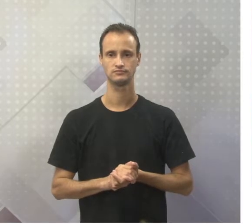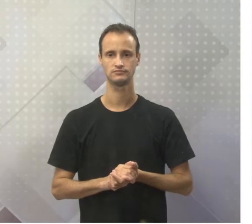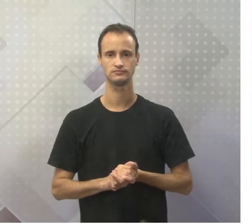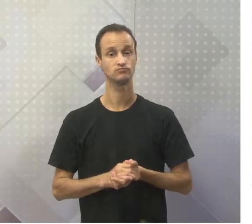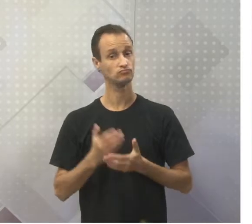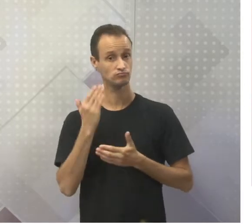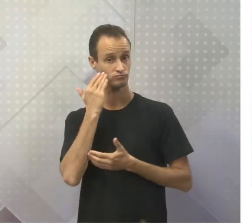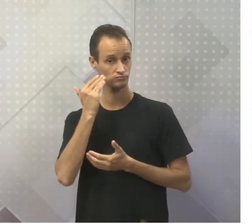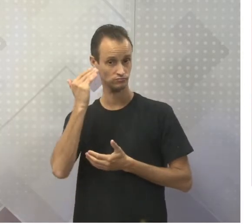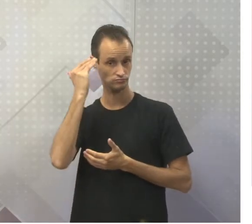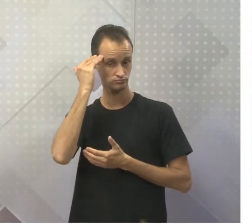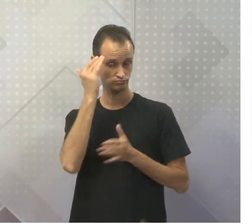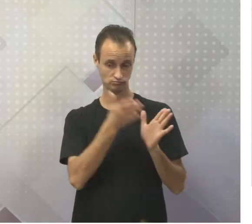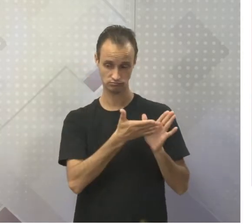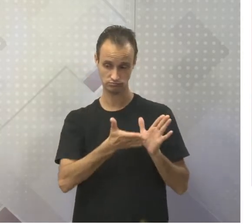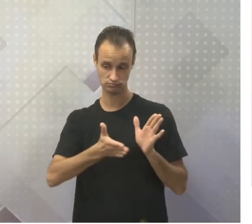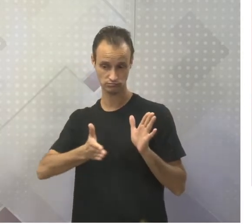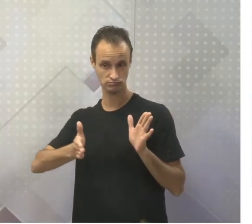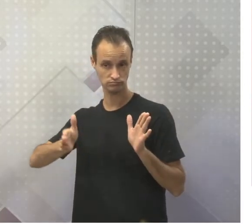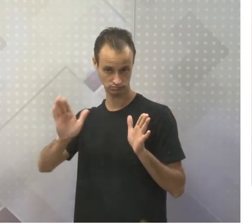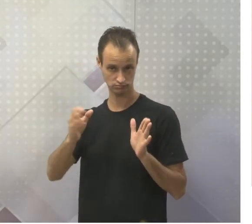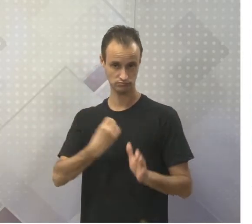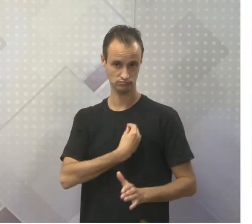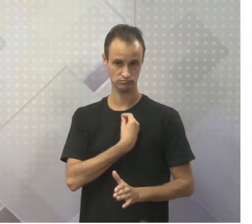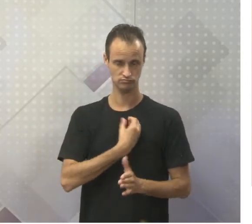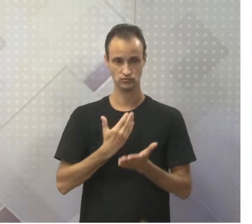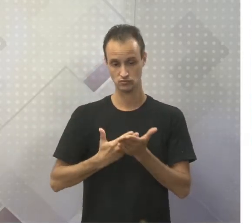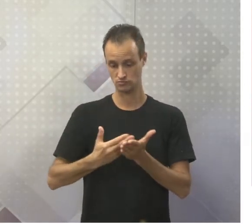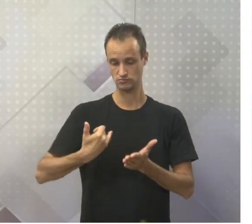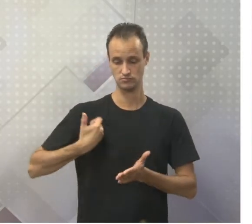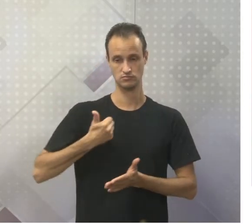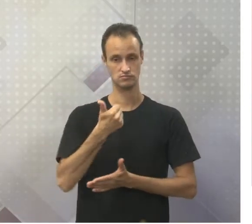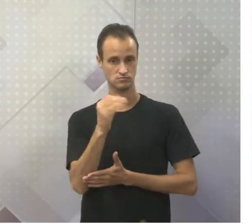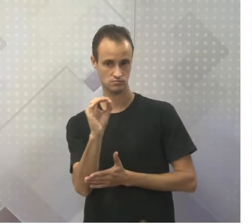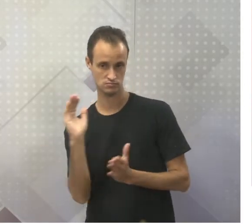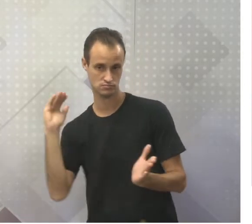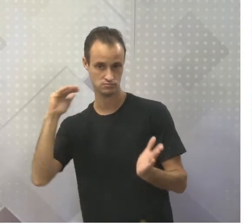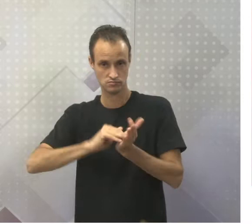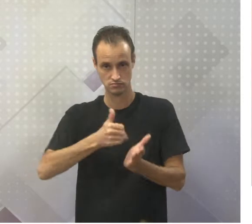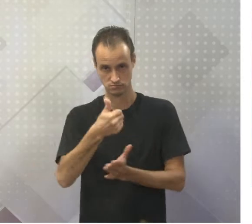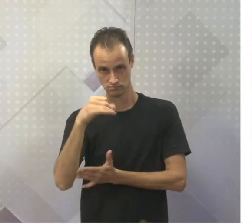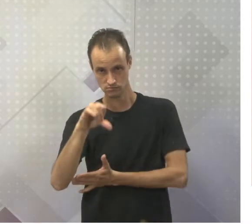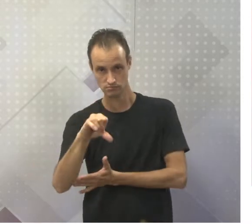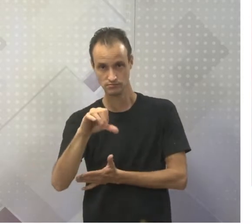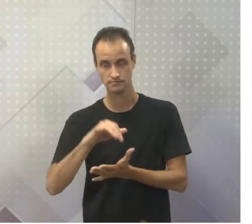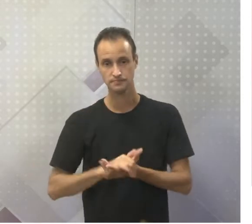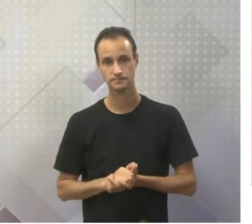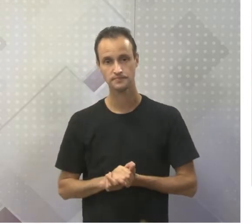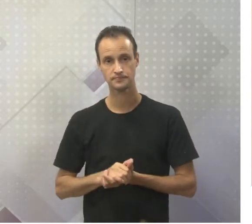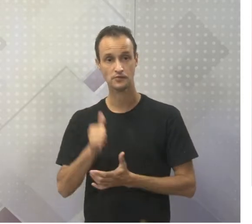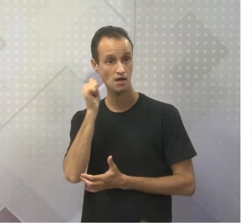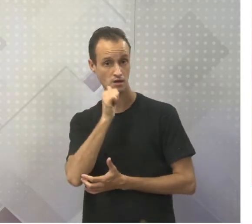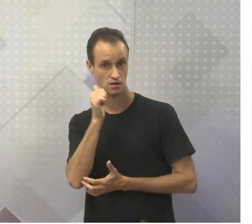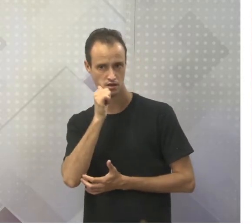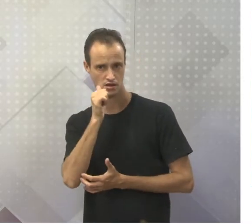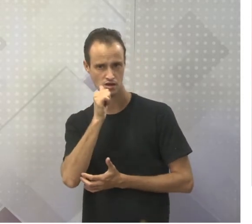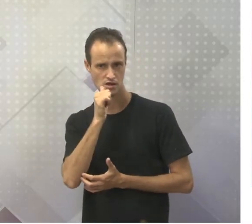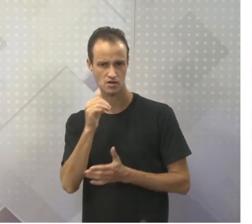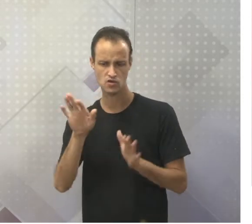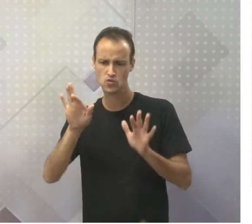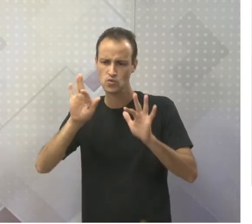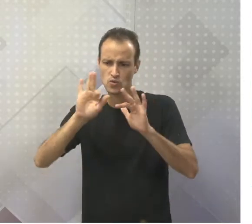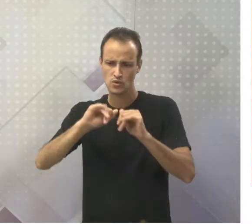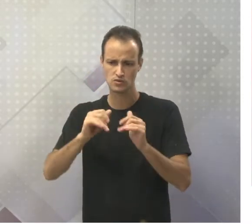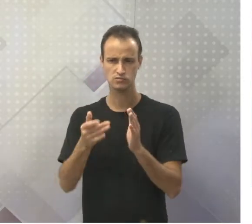A adolescência, gente, é o período de vida que começa aos 10 e vai até os 19 anos. As meninas terminam esse